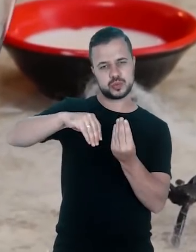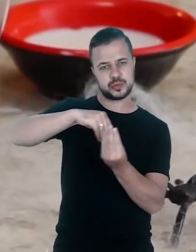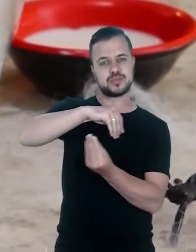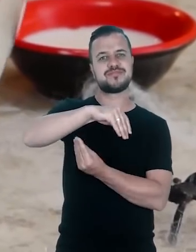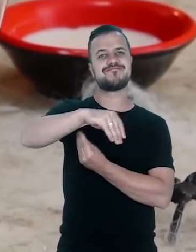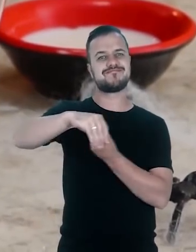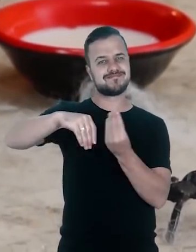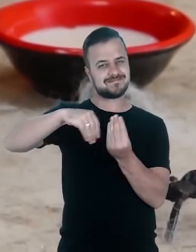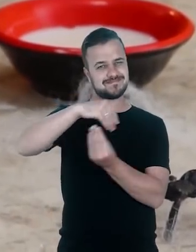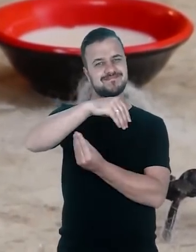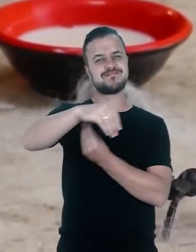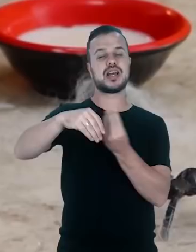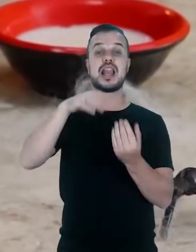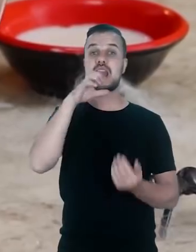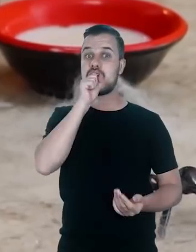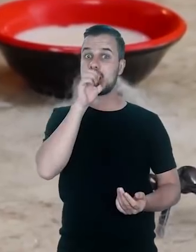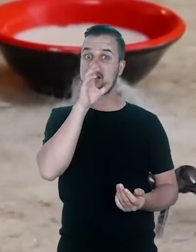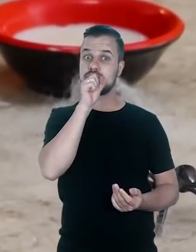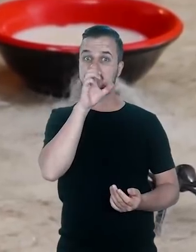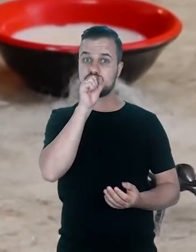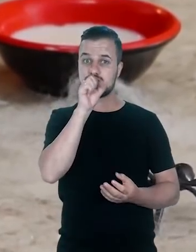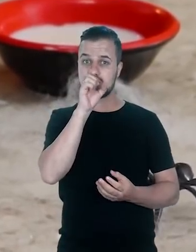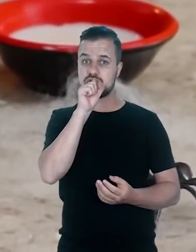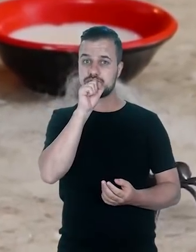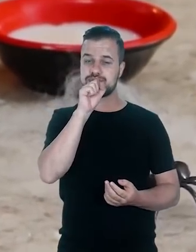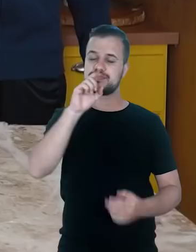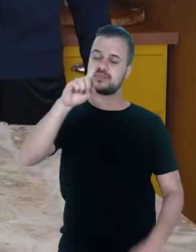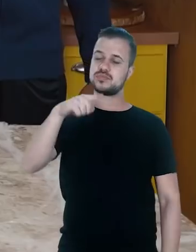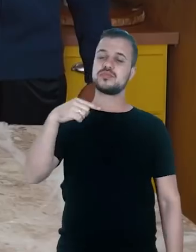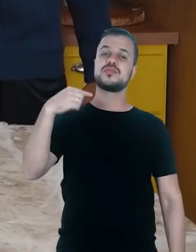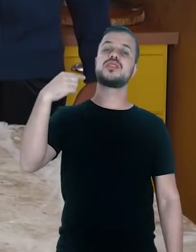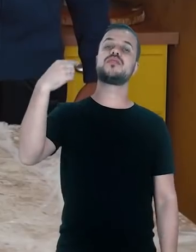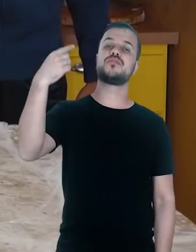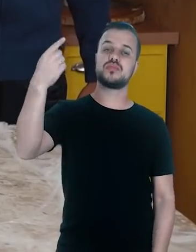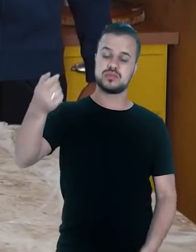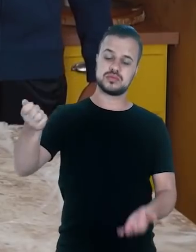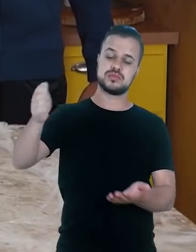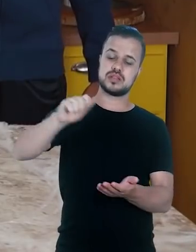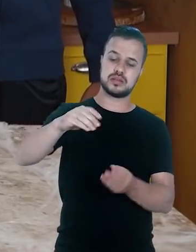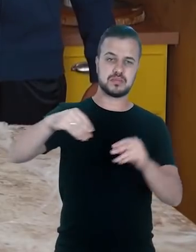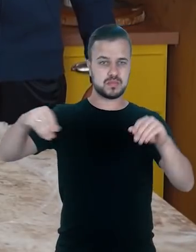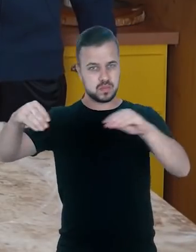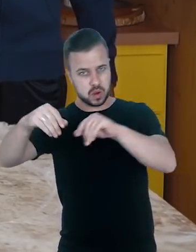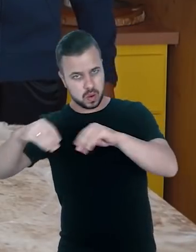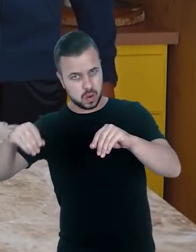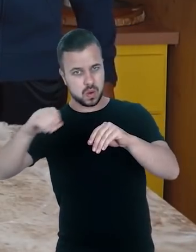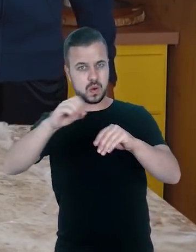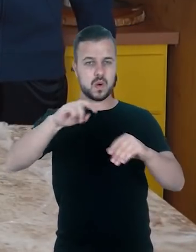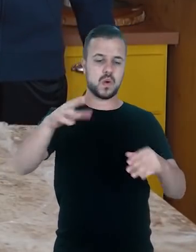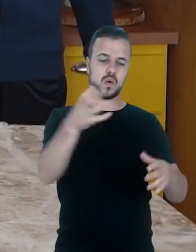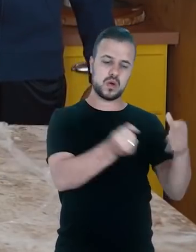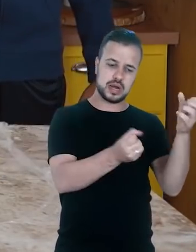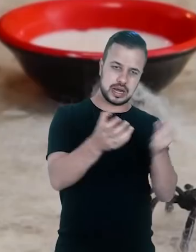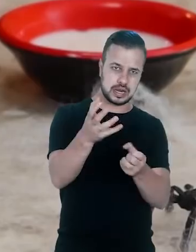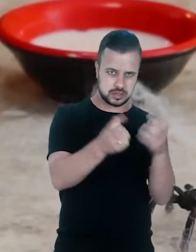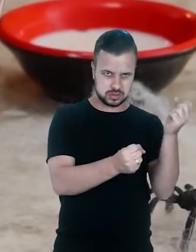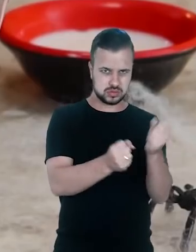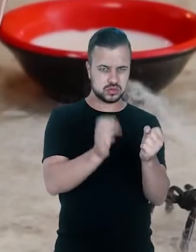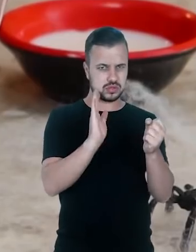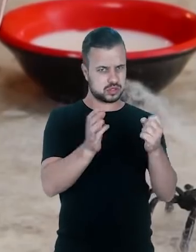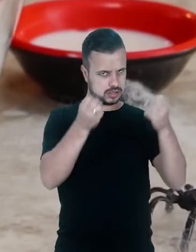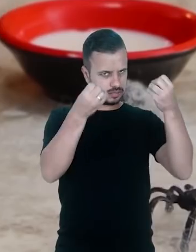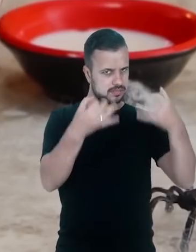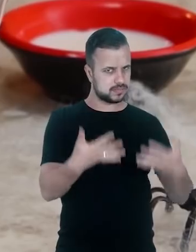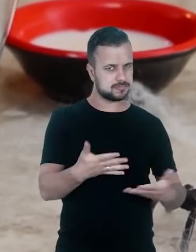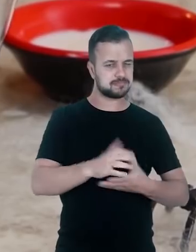mistura bem até ficar bem laranja essa massa, para depois você começar a acrescentar leite em pó ou leite até dar o ponto,